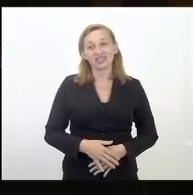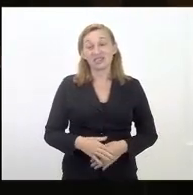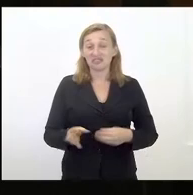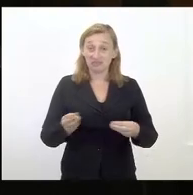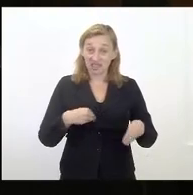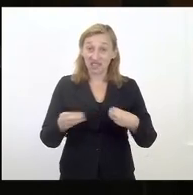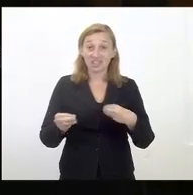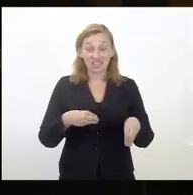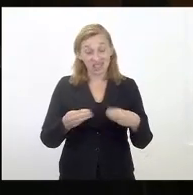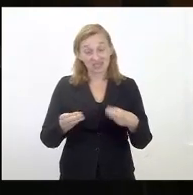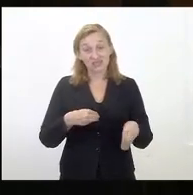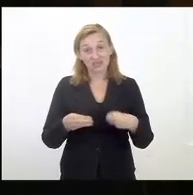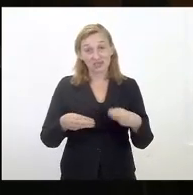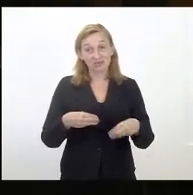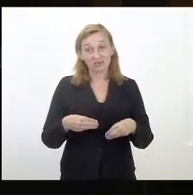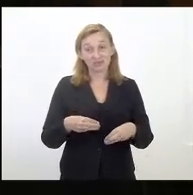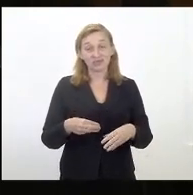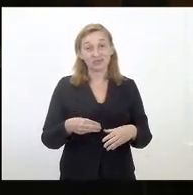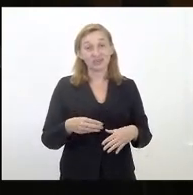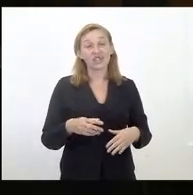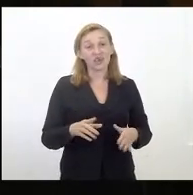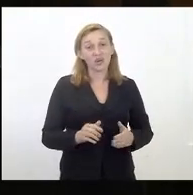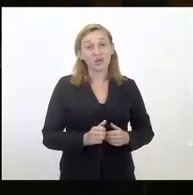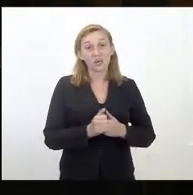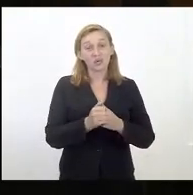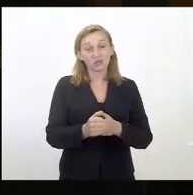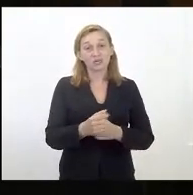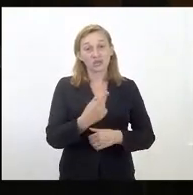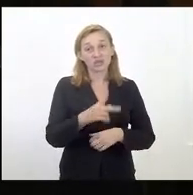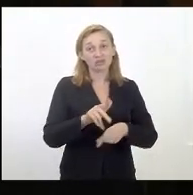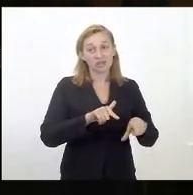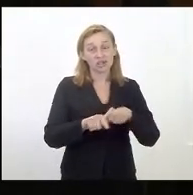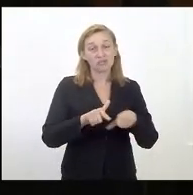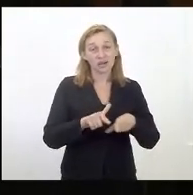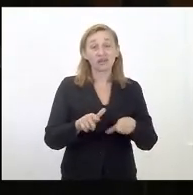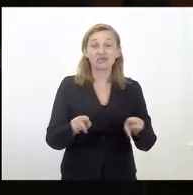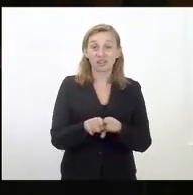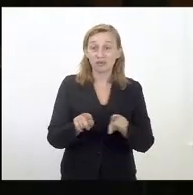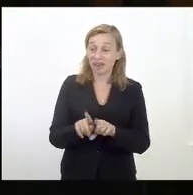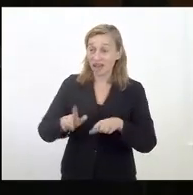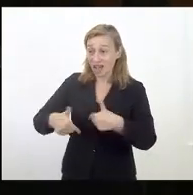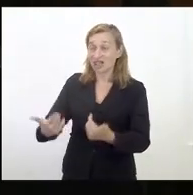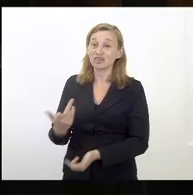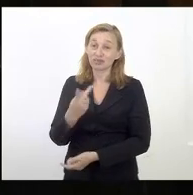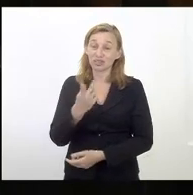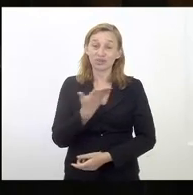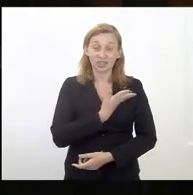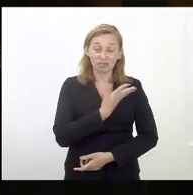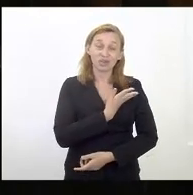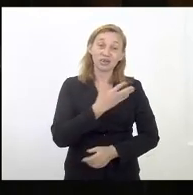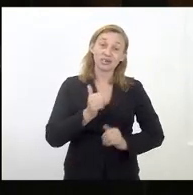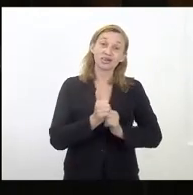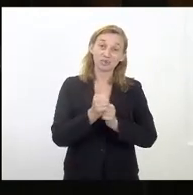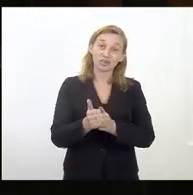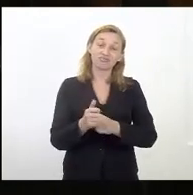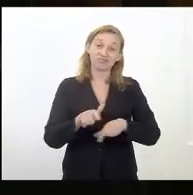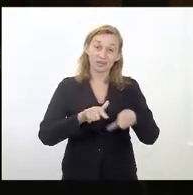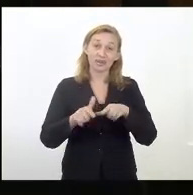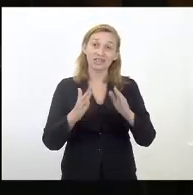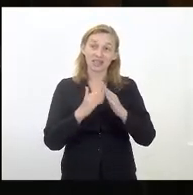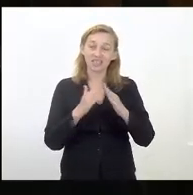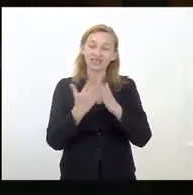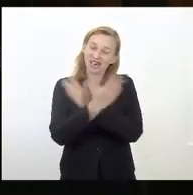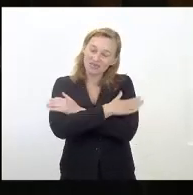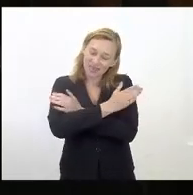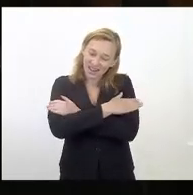flexível com que vossa excelência não só conduz o seu mandato mas o trato com os colegas mas sobretudo quando está conduzindo os trabalhos nessa casa